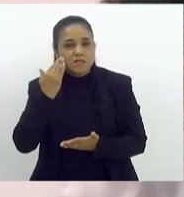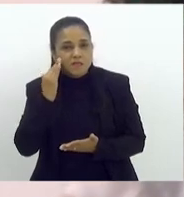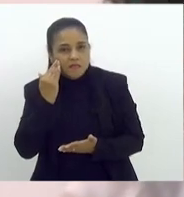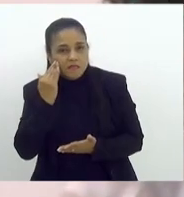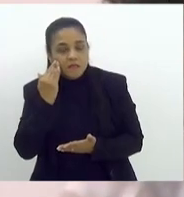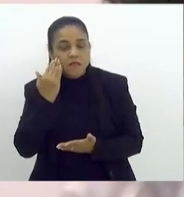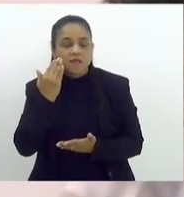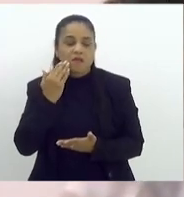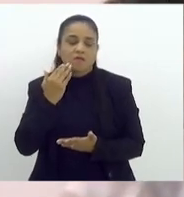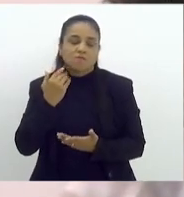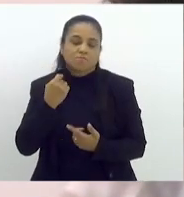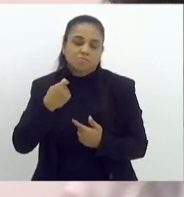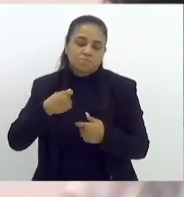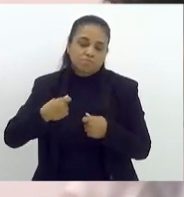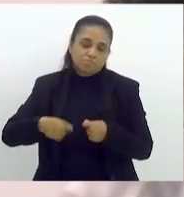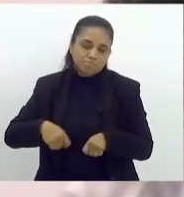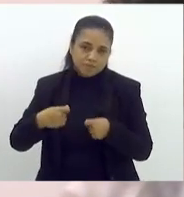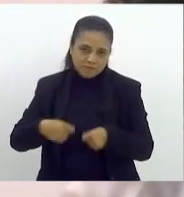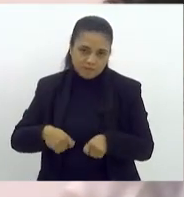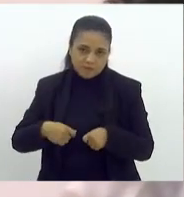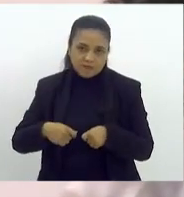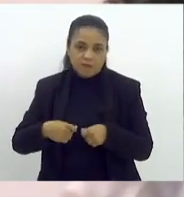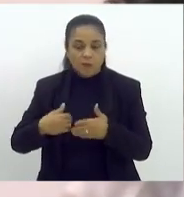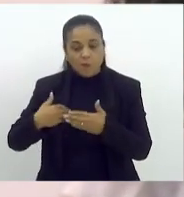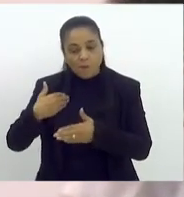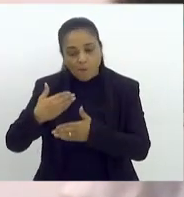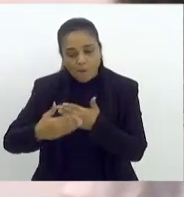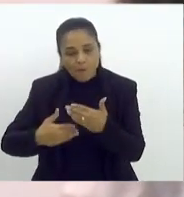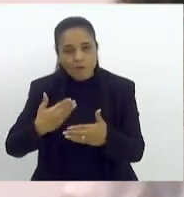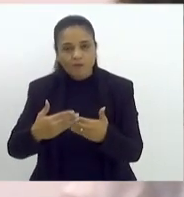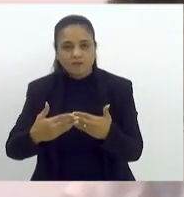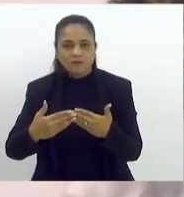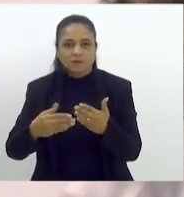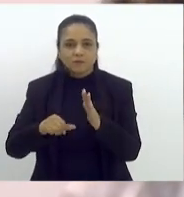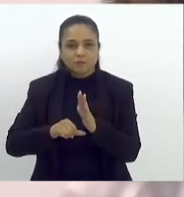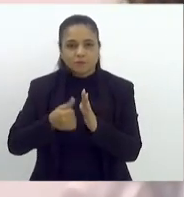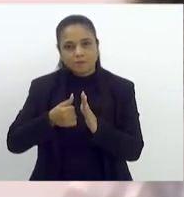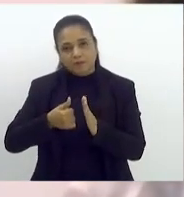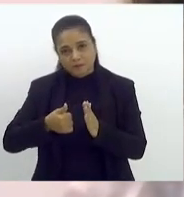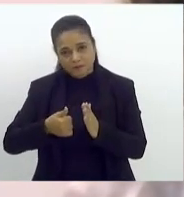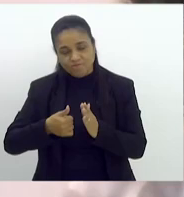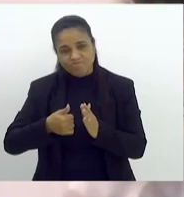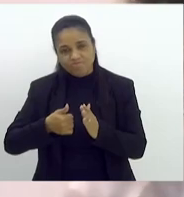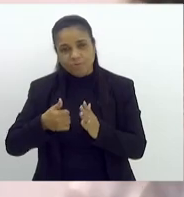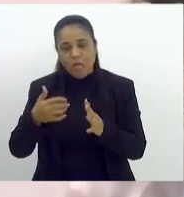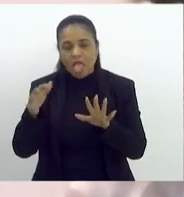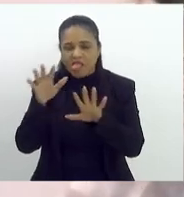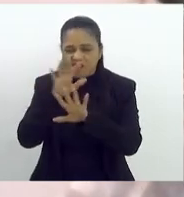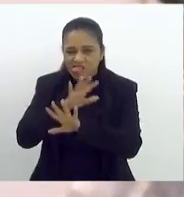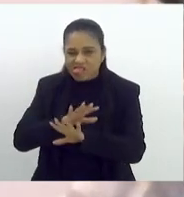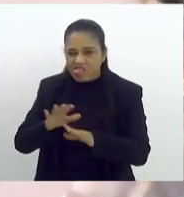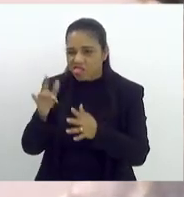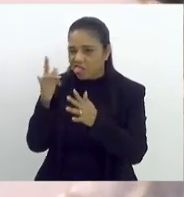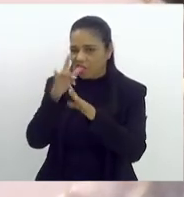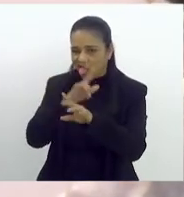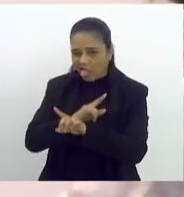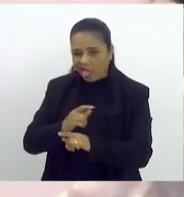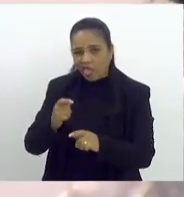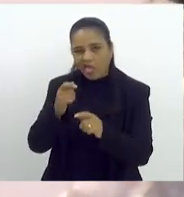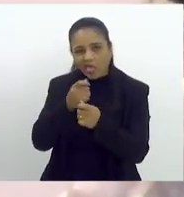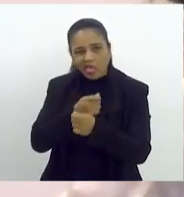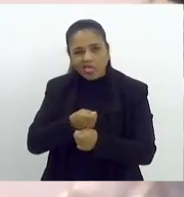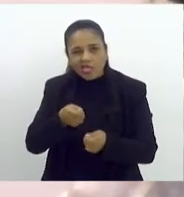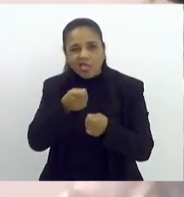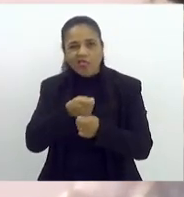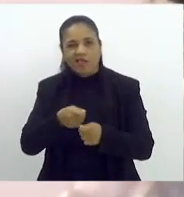porque se a gente não entender essa primeira parte do processo a gente vai ser iludido como bem colocou aqui o rap das colegas